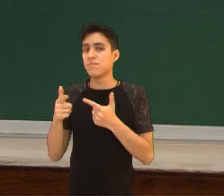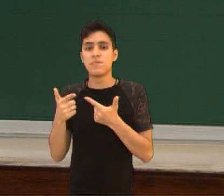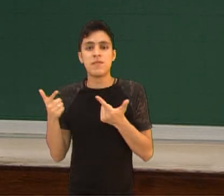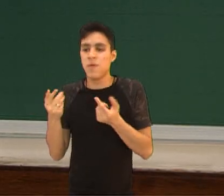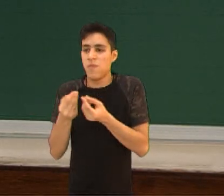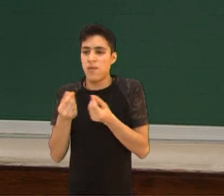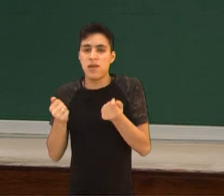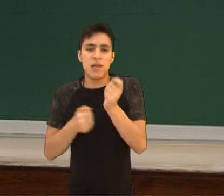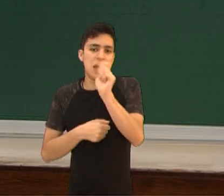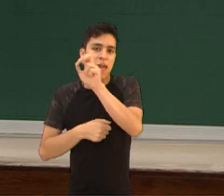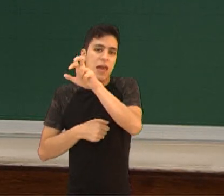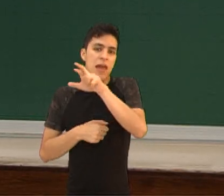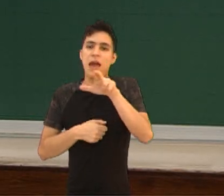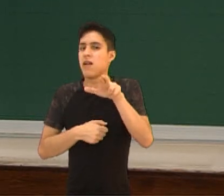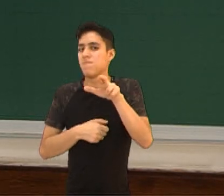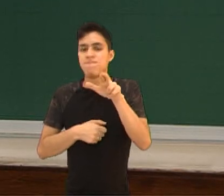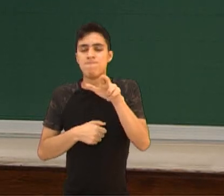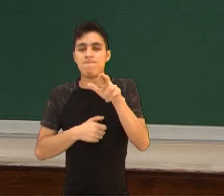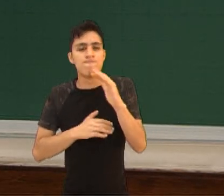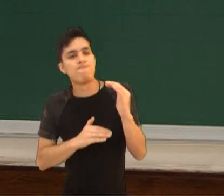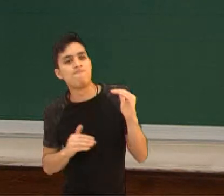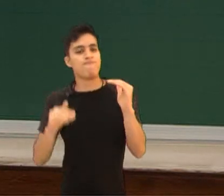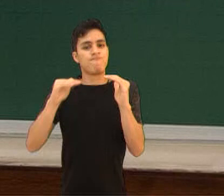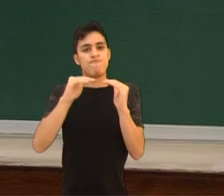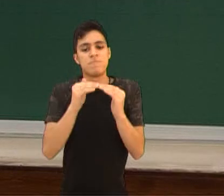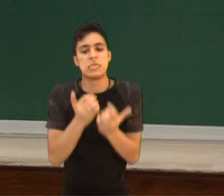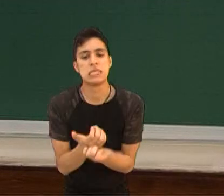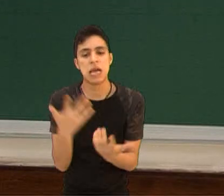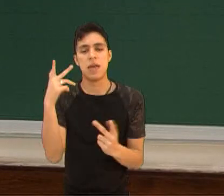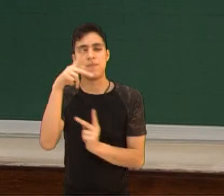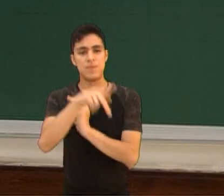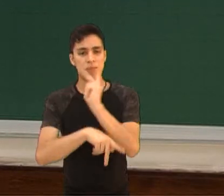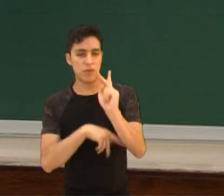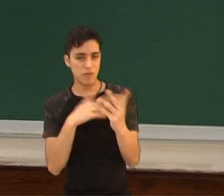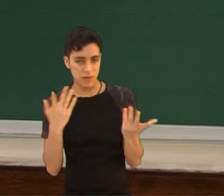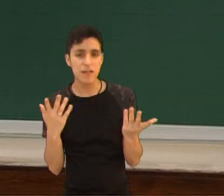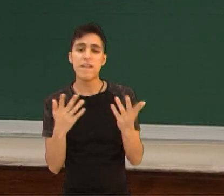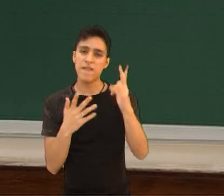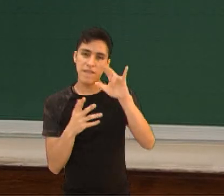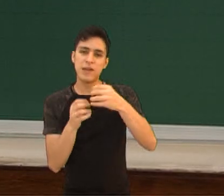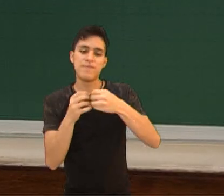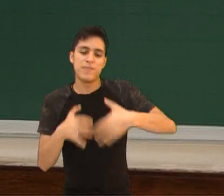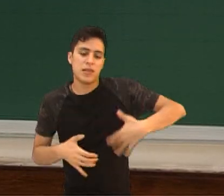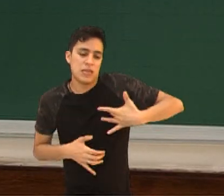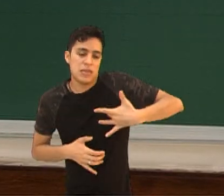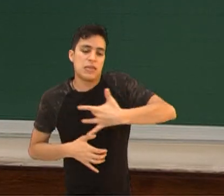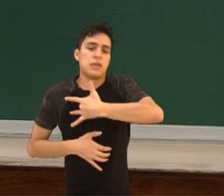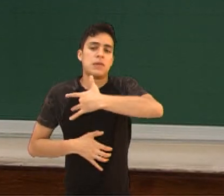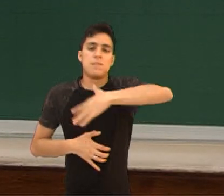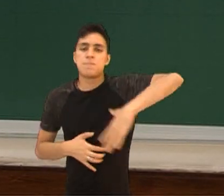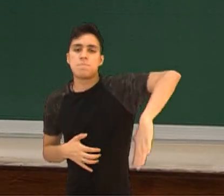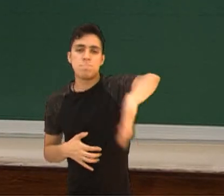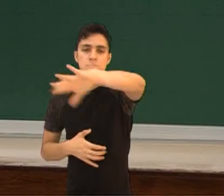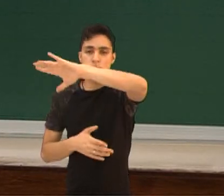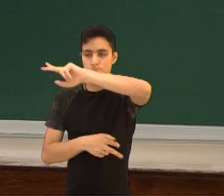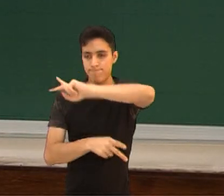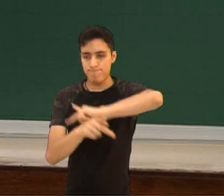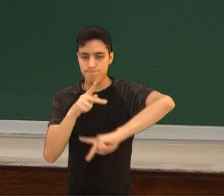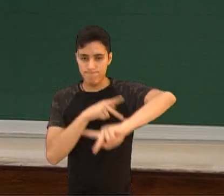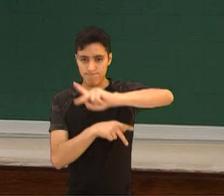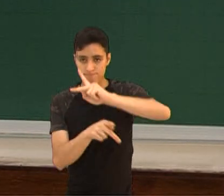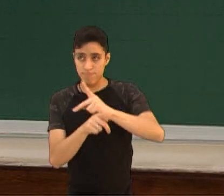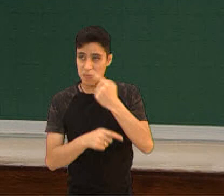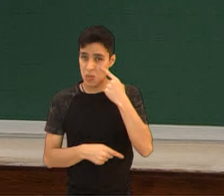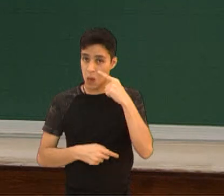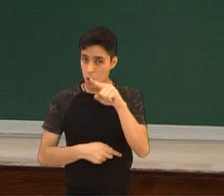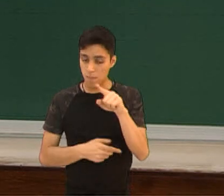ar suficiente para atender a população, para não prejudicar a saúde da população. Tá? Se for a União